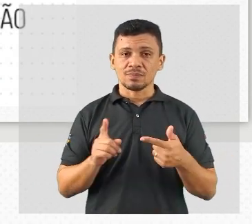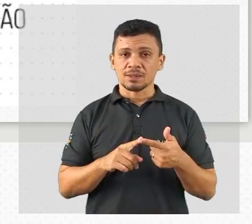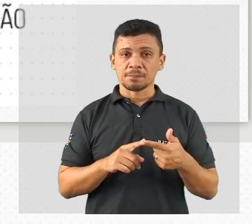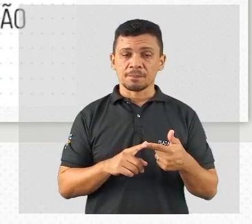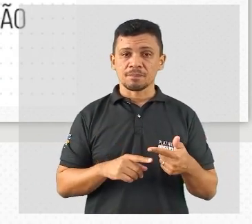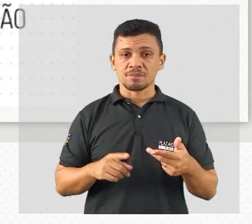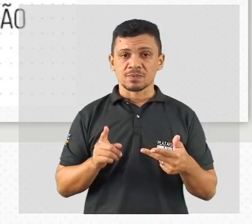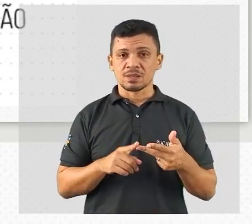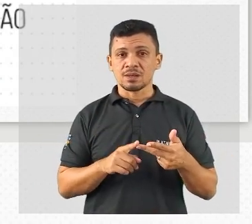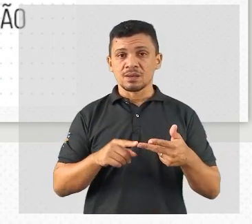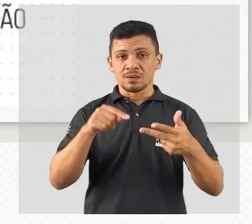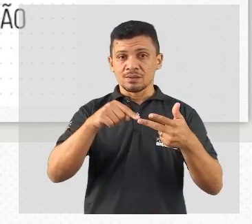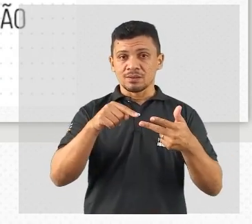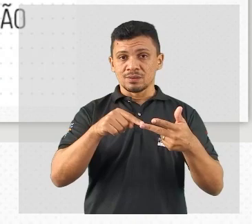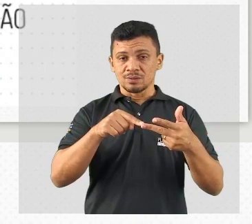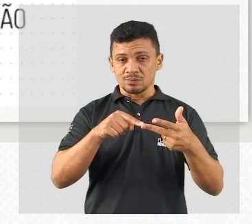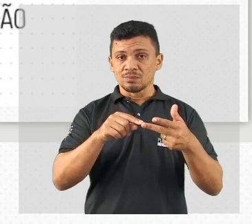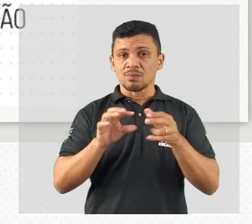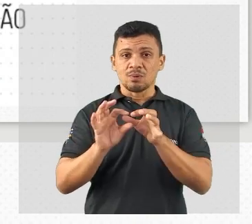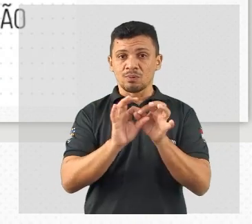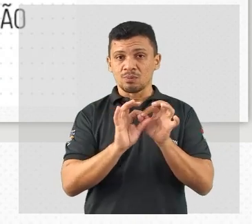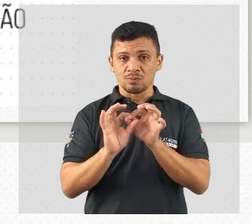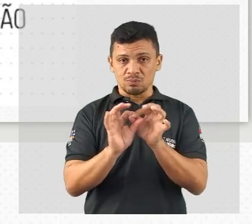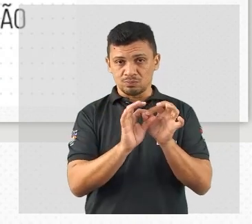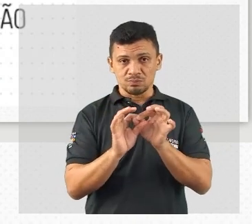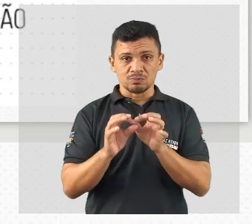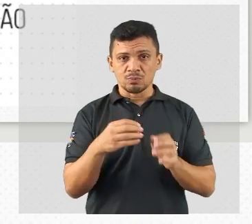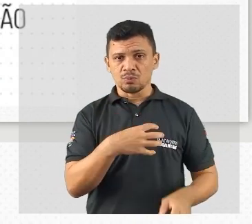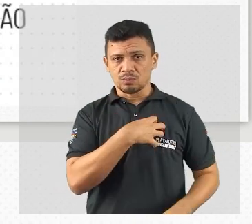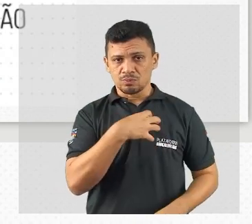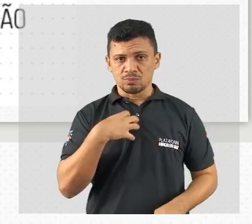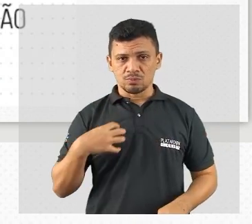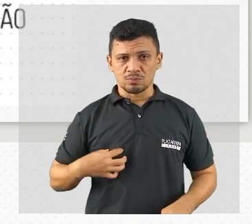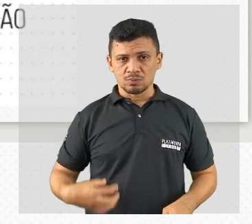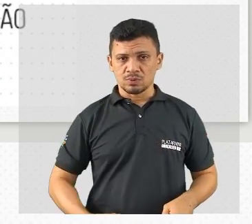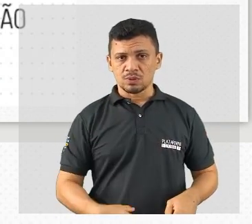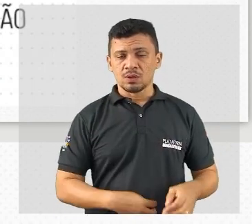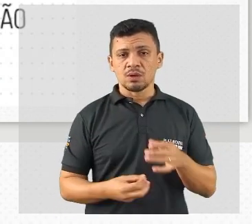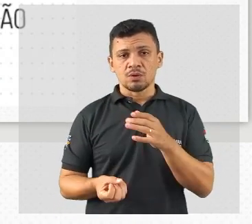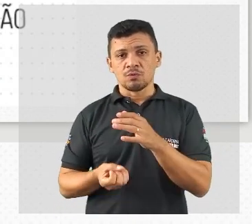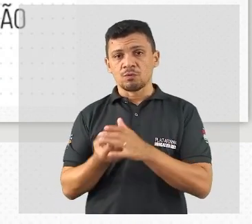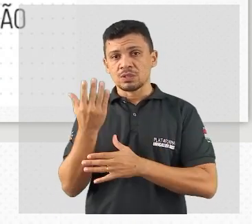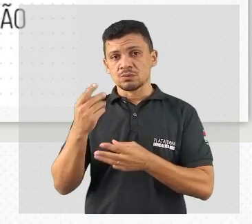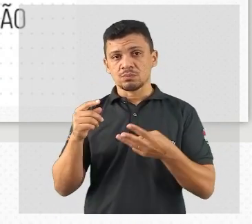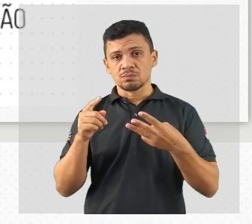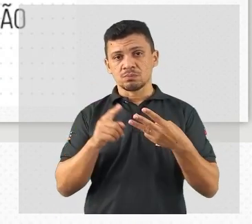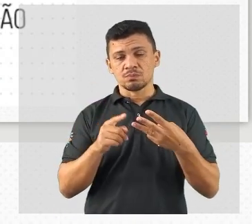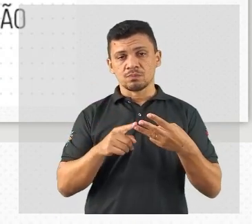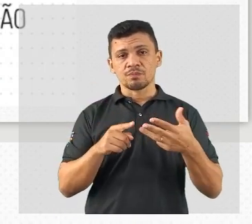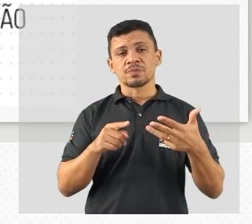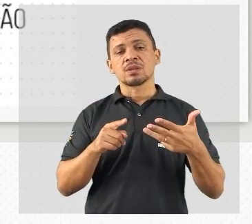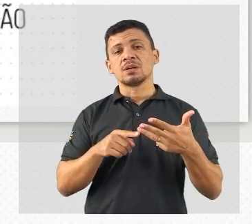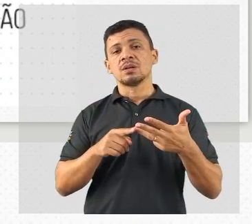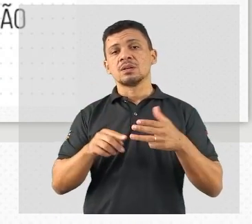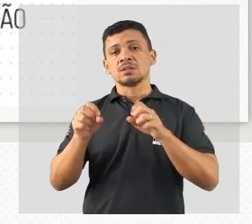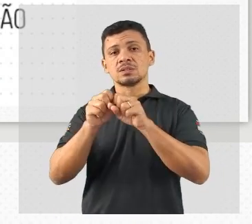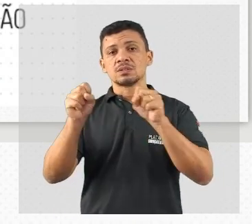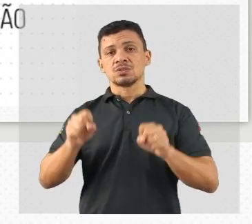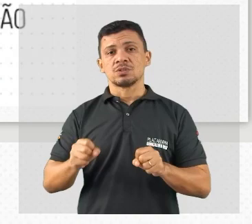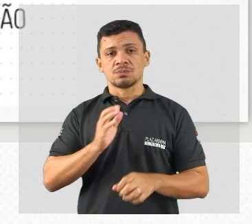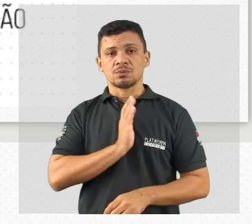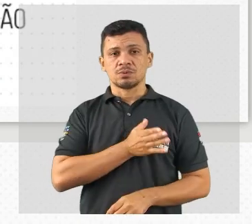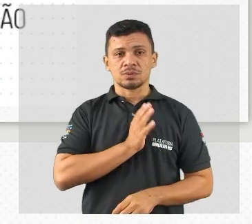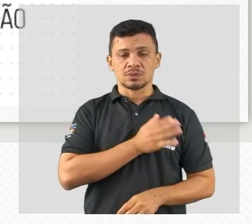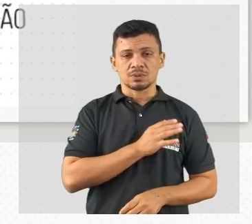aí, a união desses órgãos, a gente vai ter, então, os sistemas, como, por exemplo, o sistema cardiovascular,